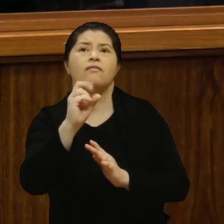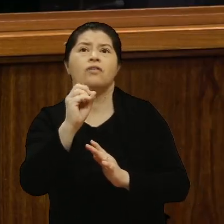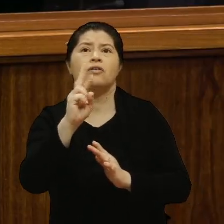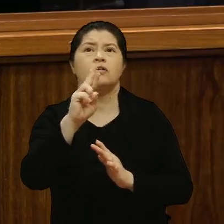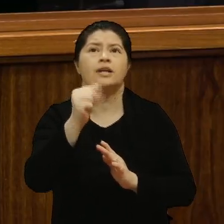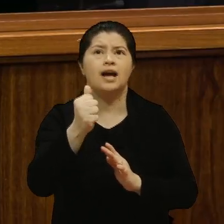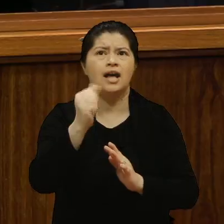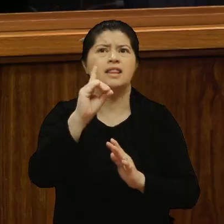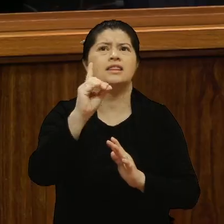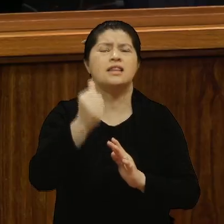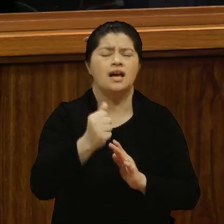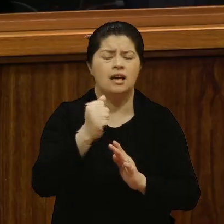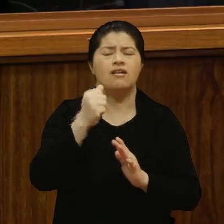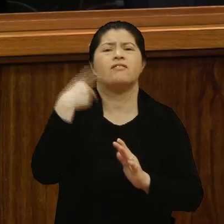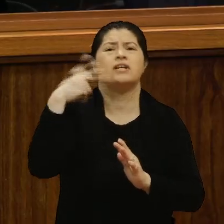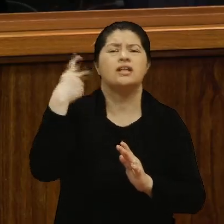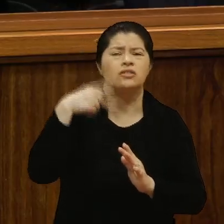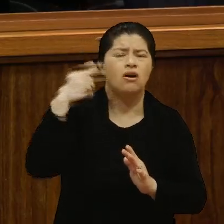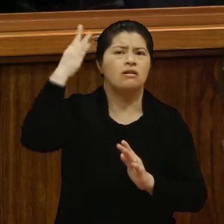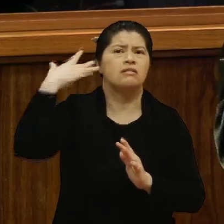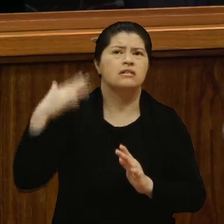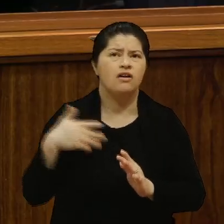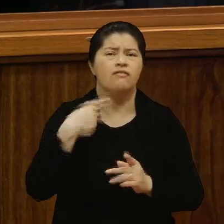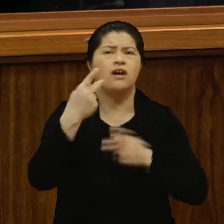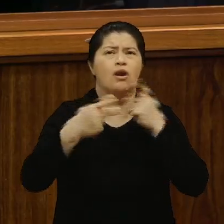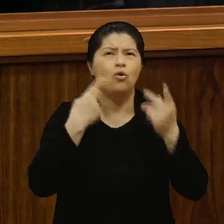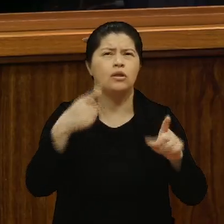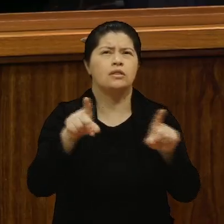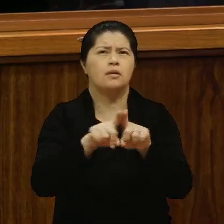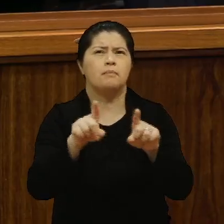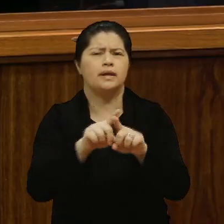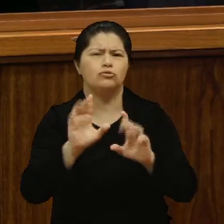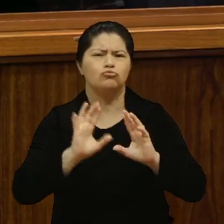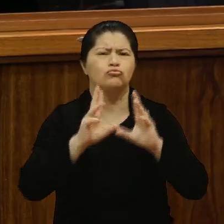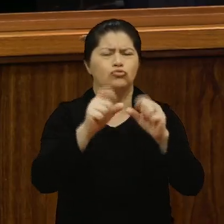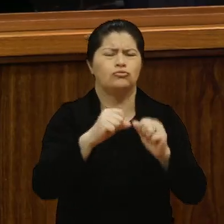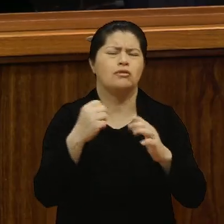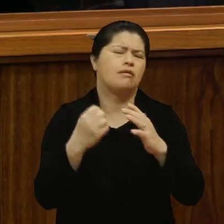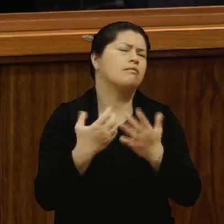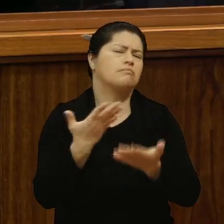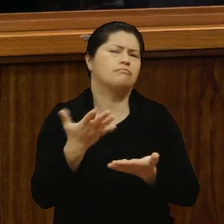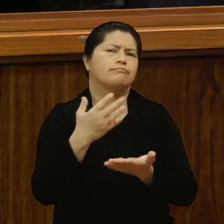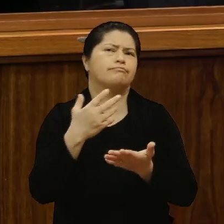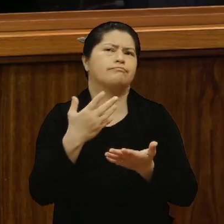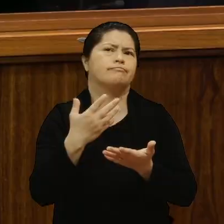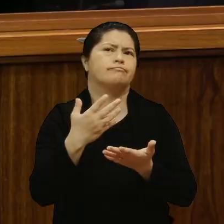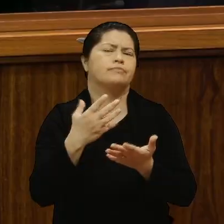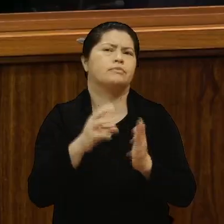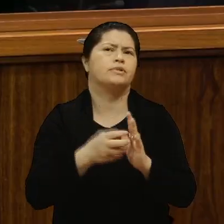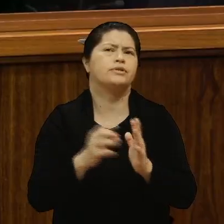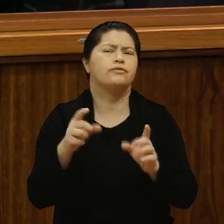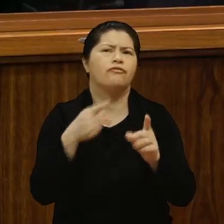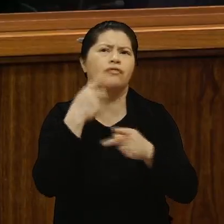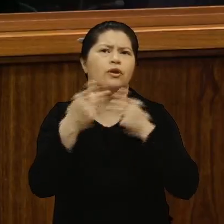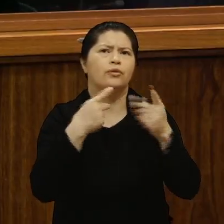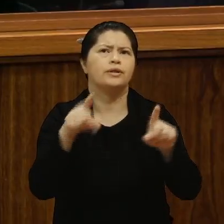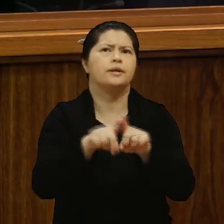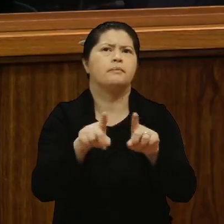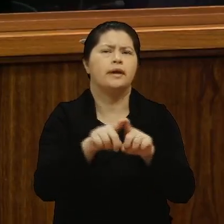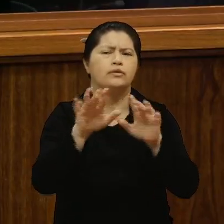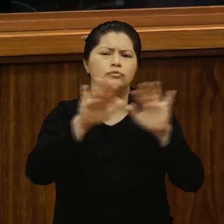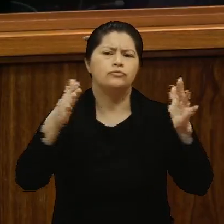a vereadora Daiane falou, a Andressa, acho que é toda a bancada nossa que falou. Depois foi